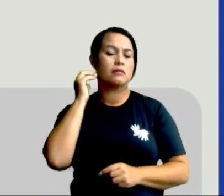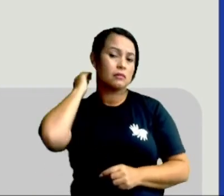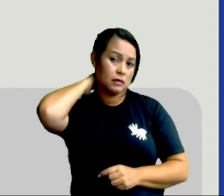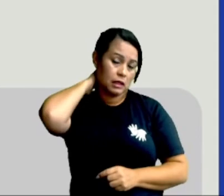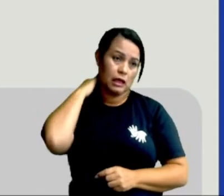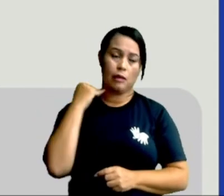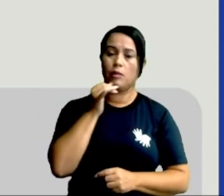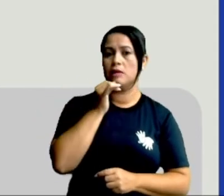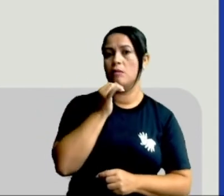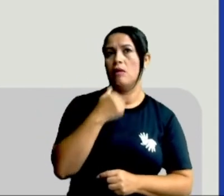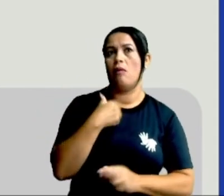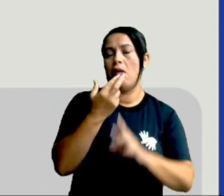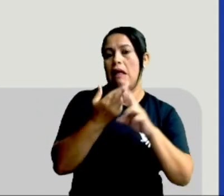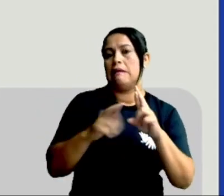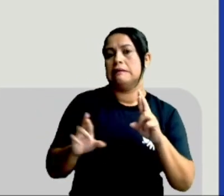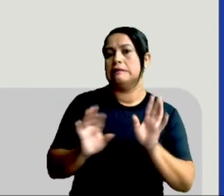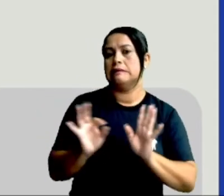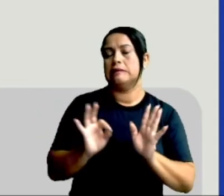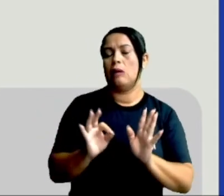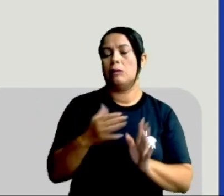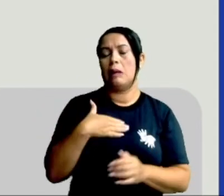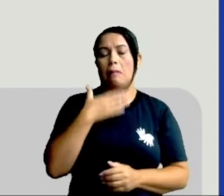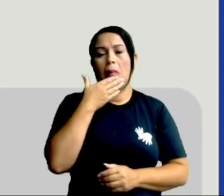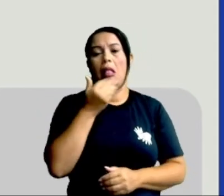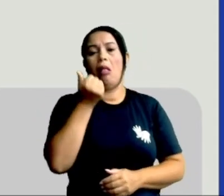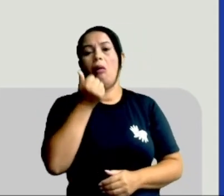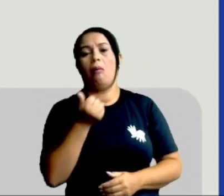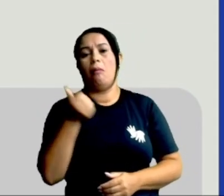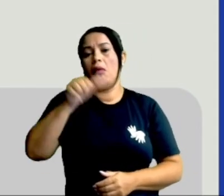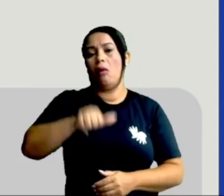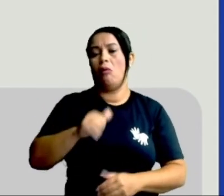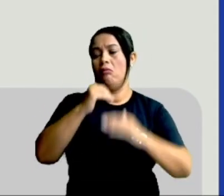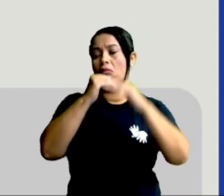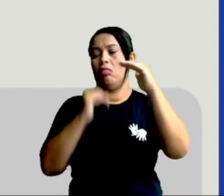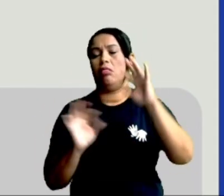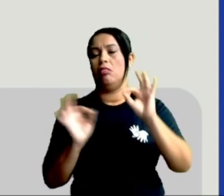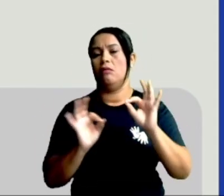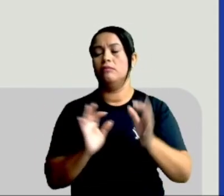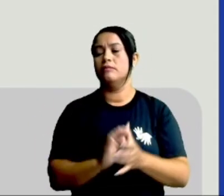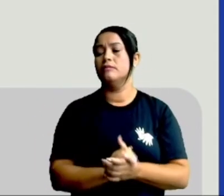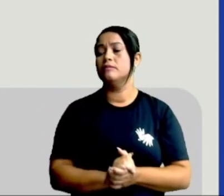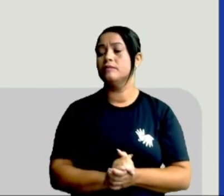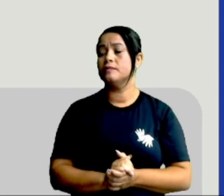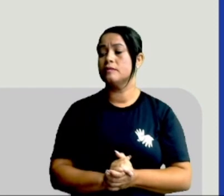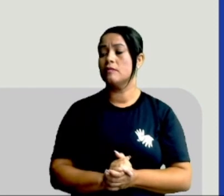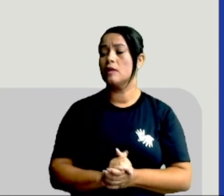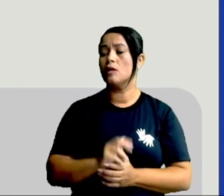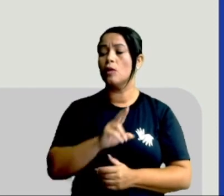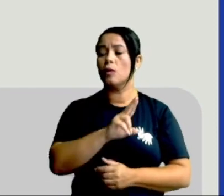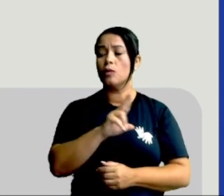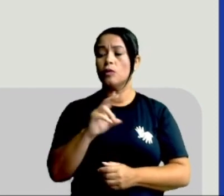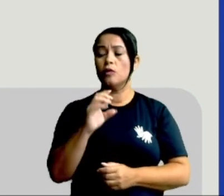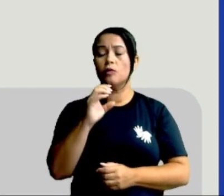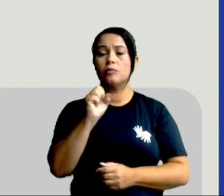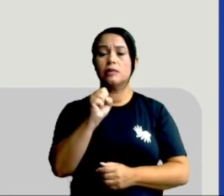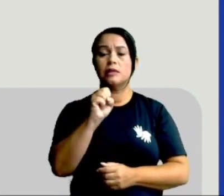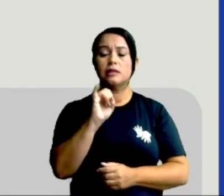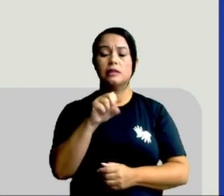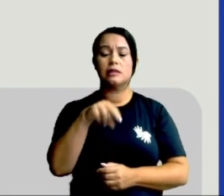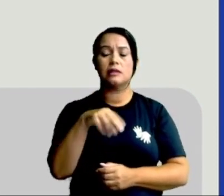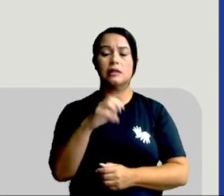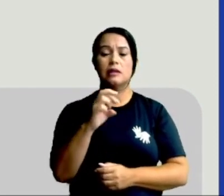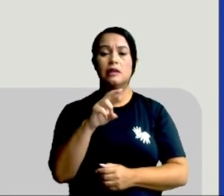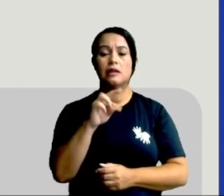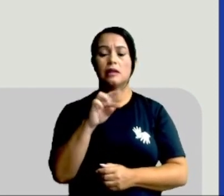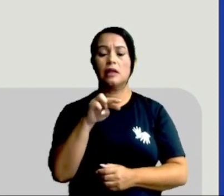e não a religião de um seja melhor que a do outro. O chamado sincretismo